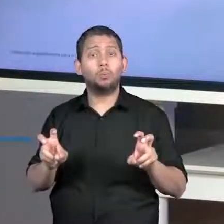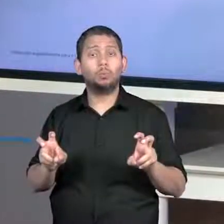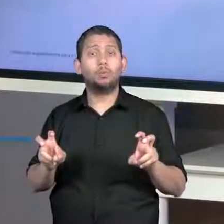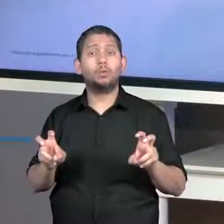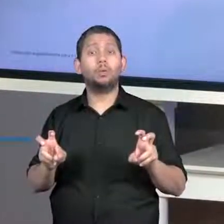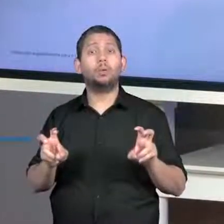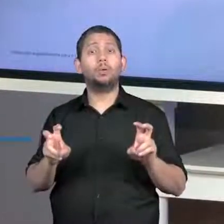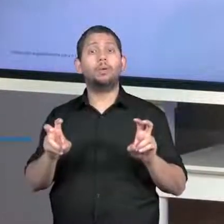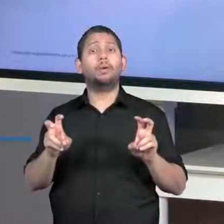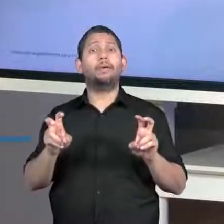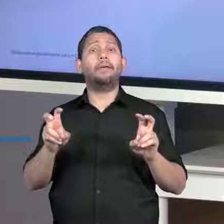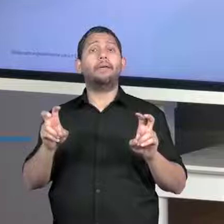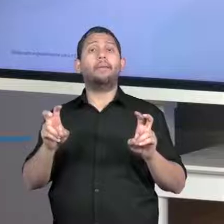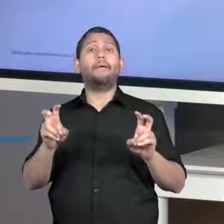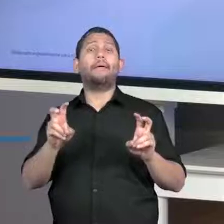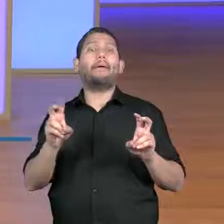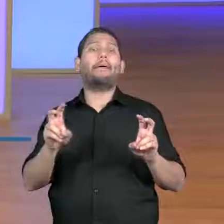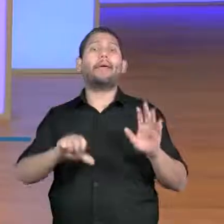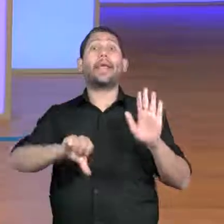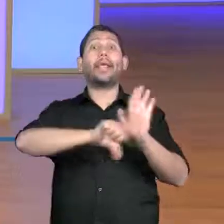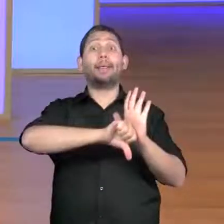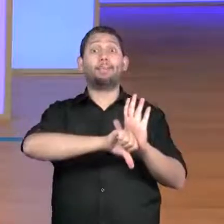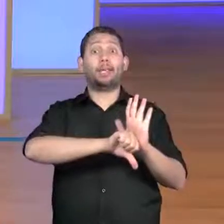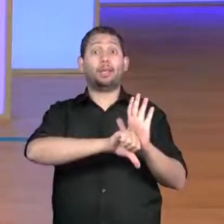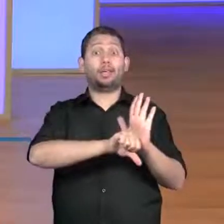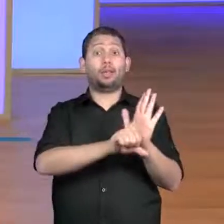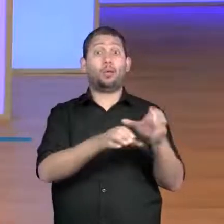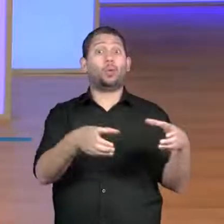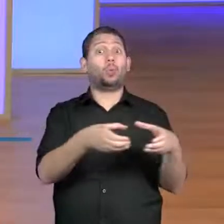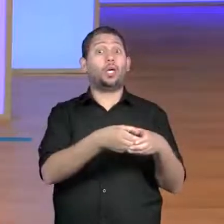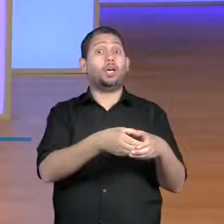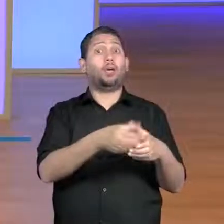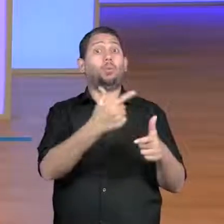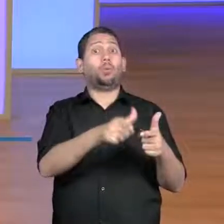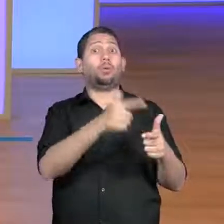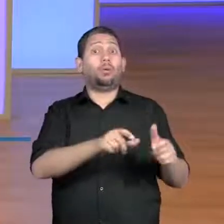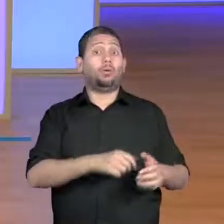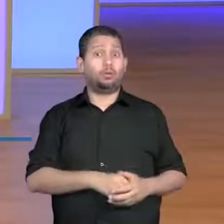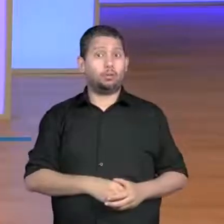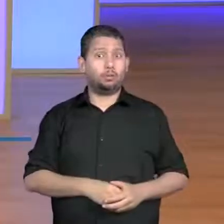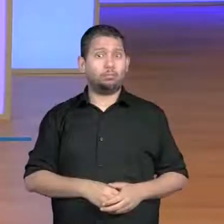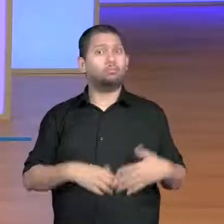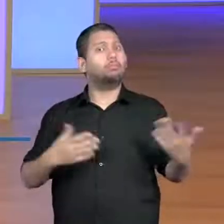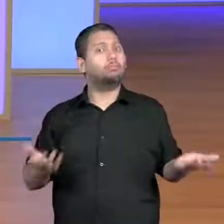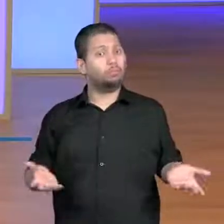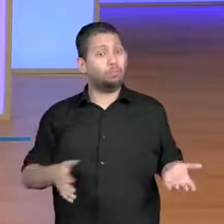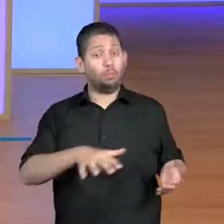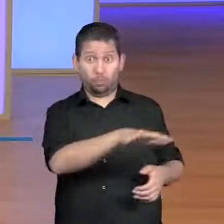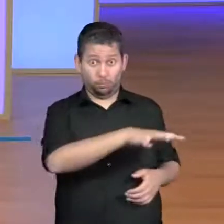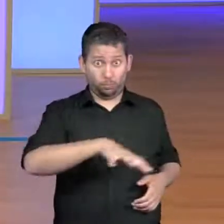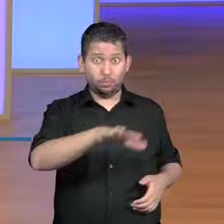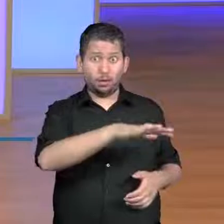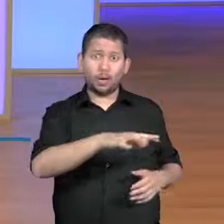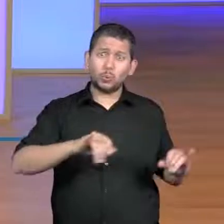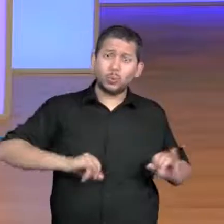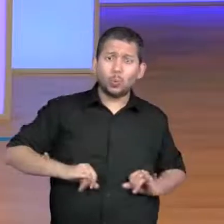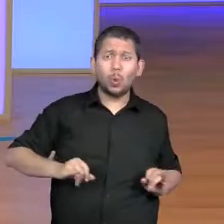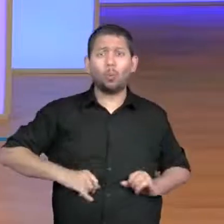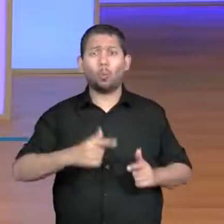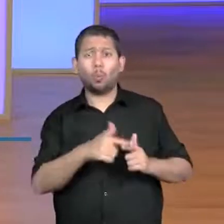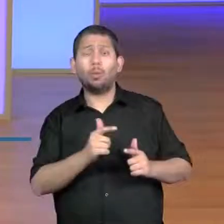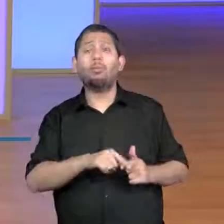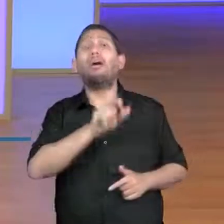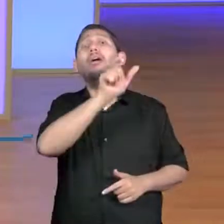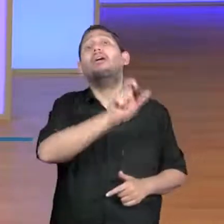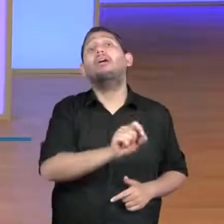de problemas de criminalidade na comunidade. Tá. Então, eu buscar uma liderança da comunidade para fazer essa entrevista, vai me